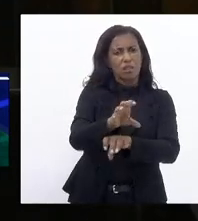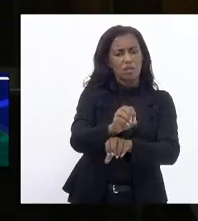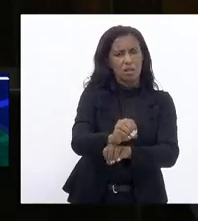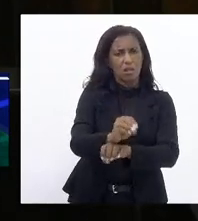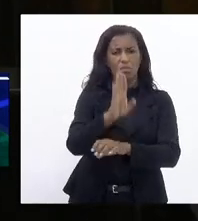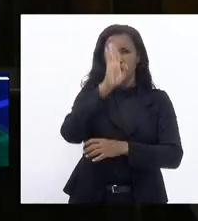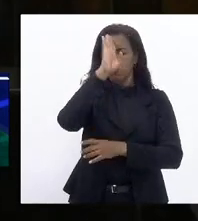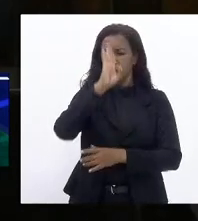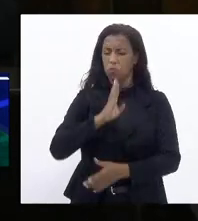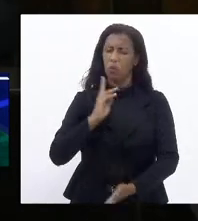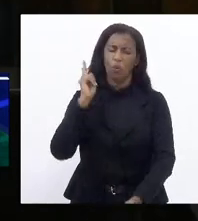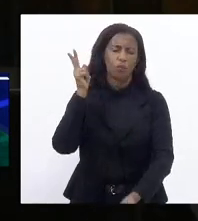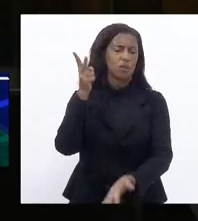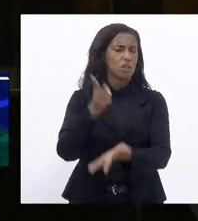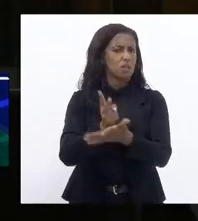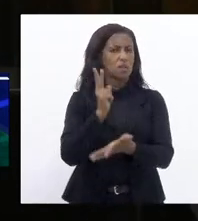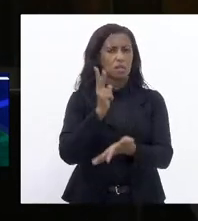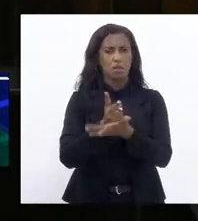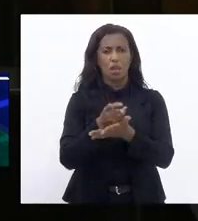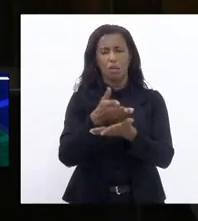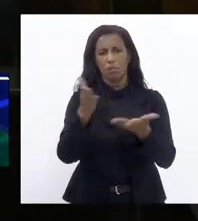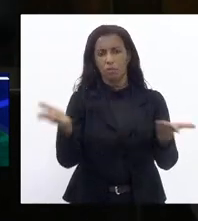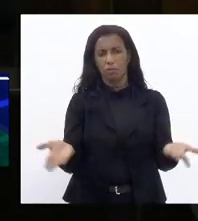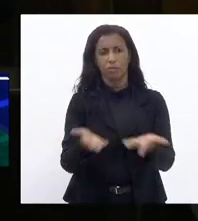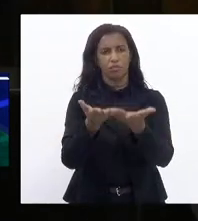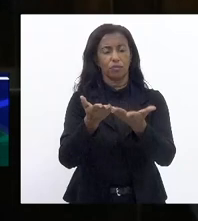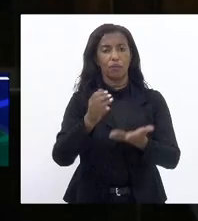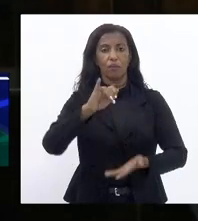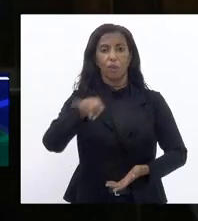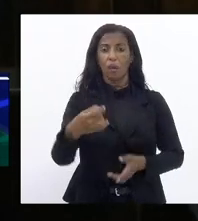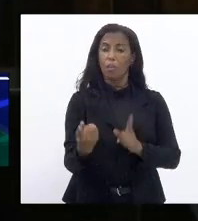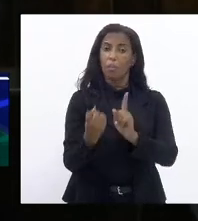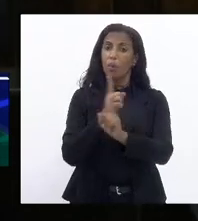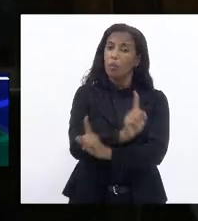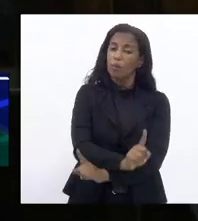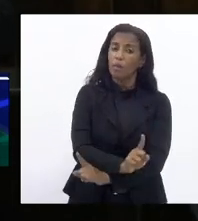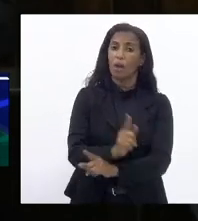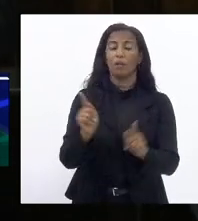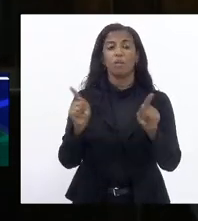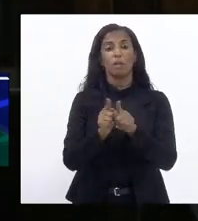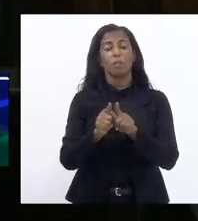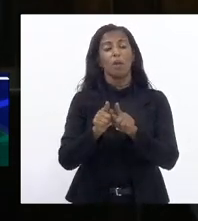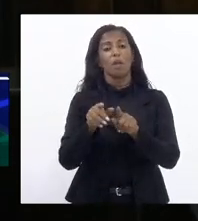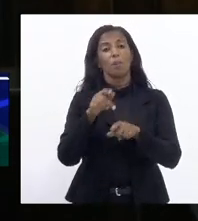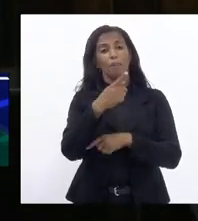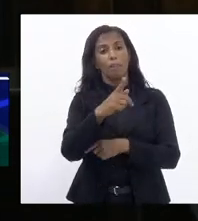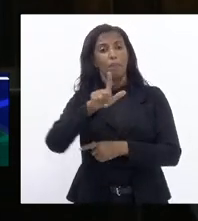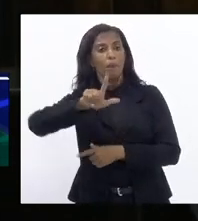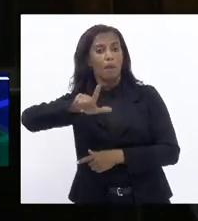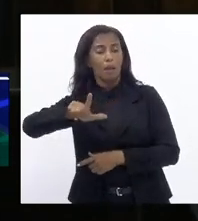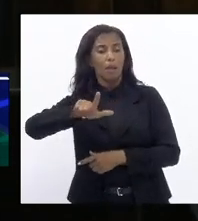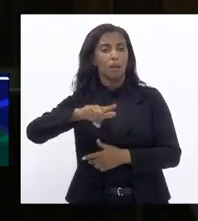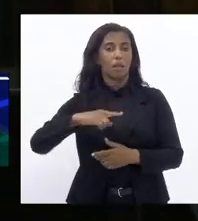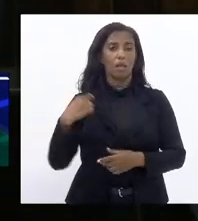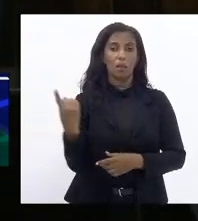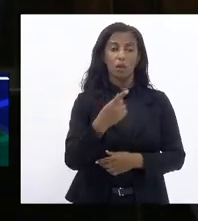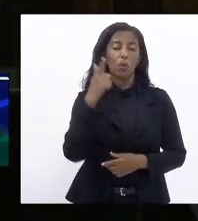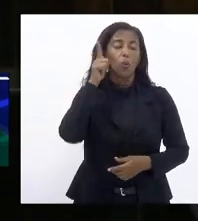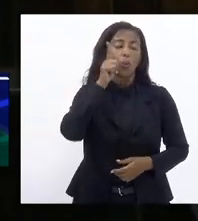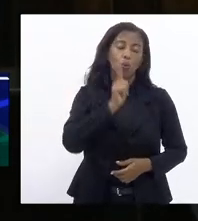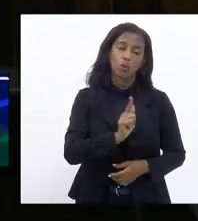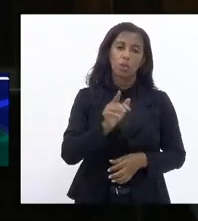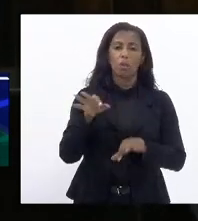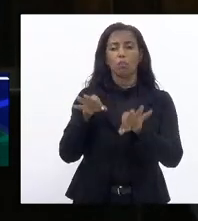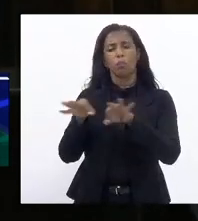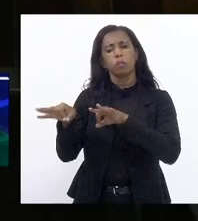gratuita, como sempre eles tiveram. Pelo contrário, o intuito do nosso projeto é que nós consigamos, de